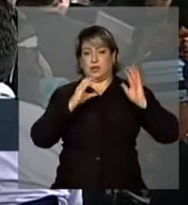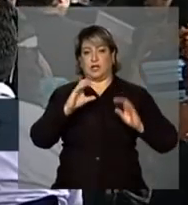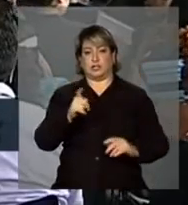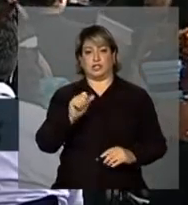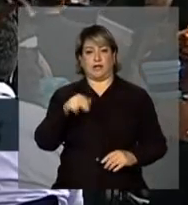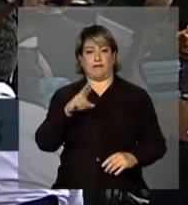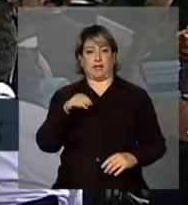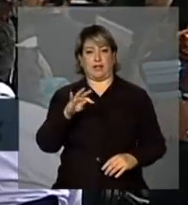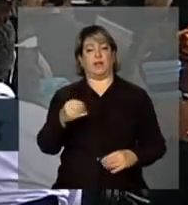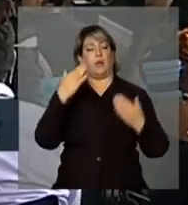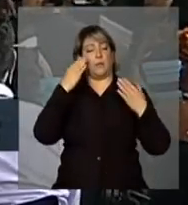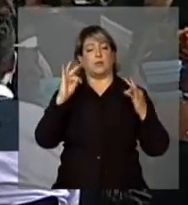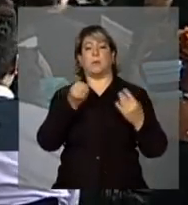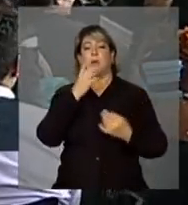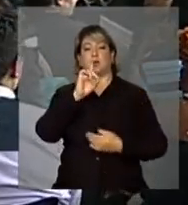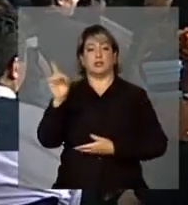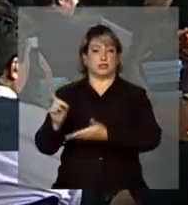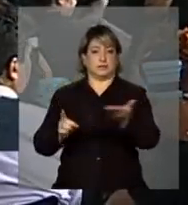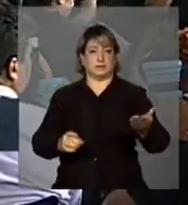todos, muito obrigado e um bom dia.